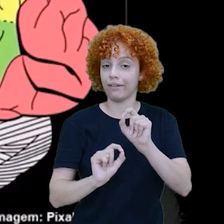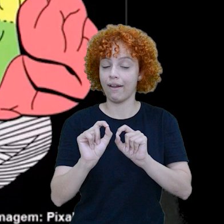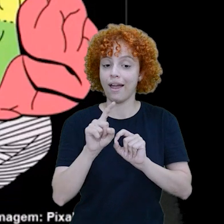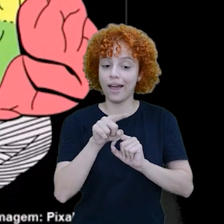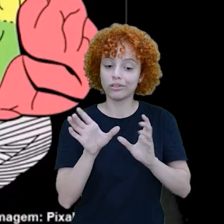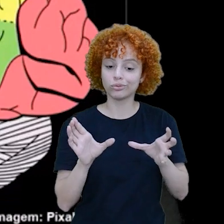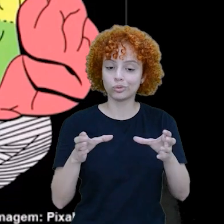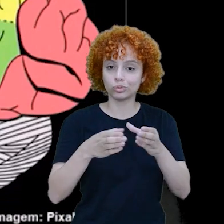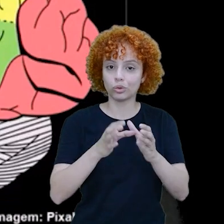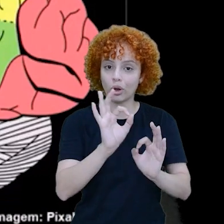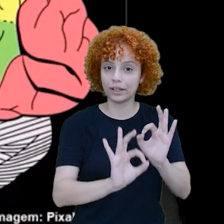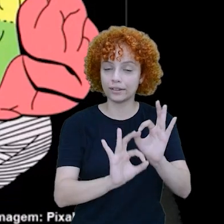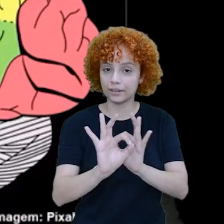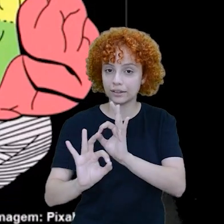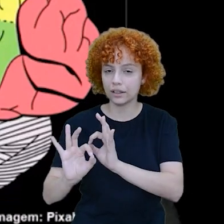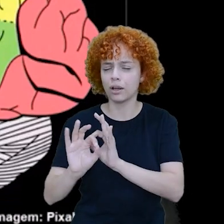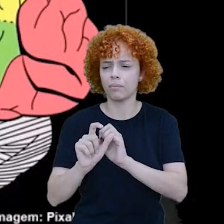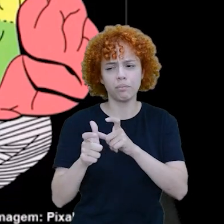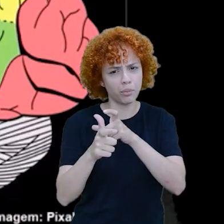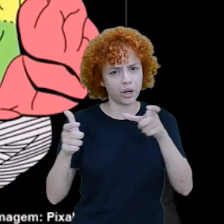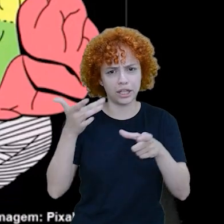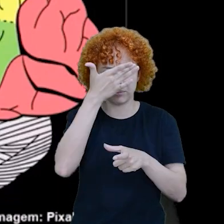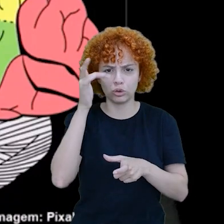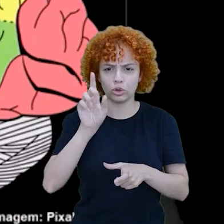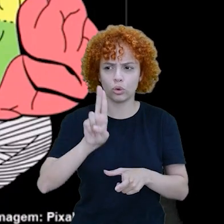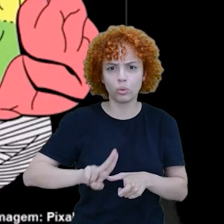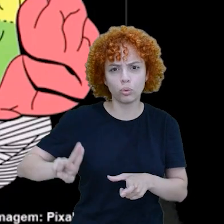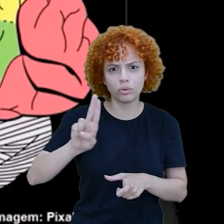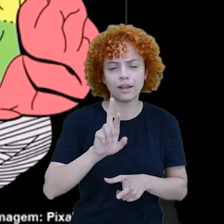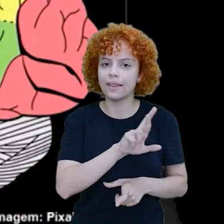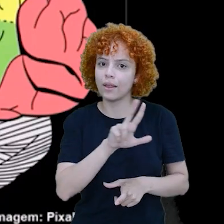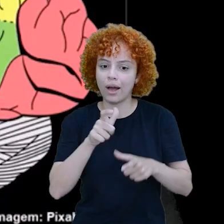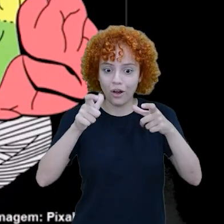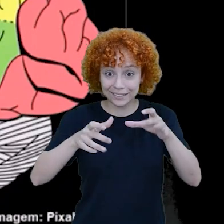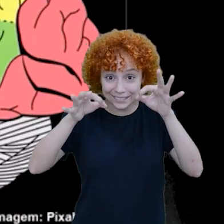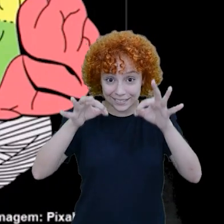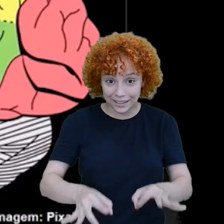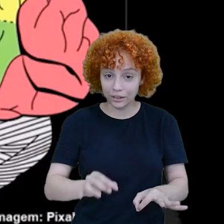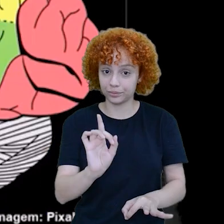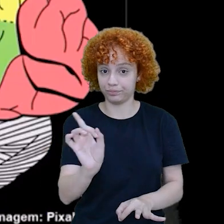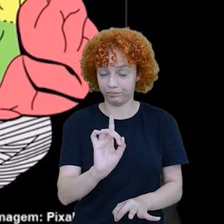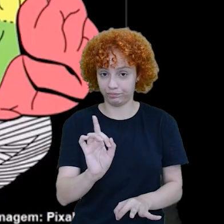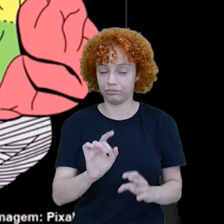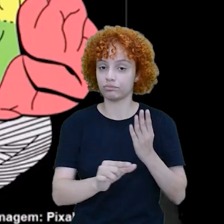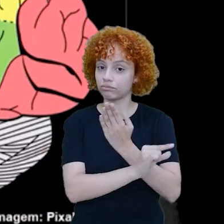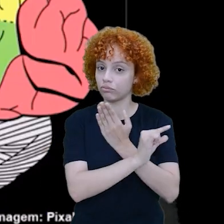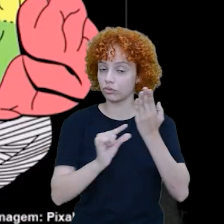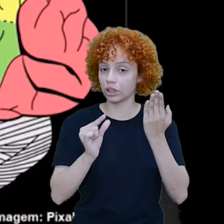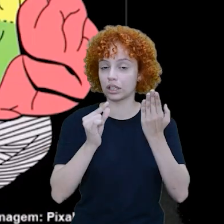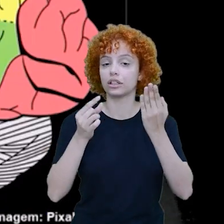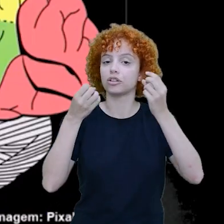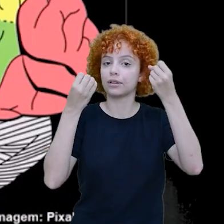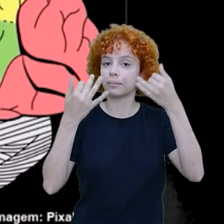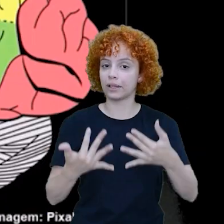importante dizer que essa classificação anatômica, que é muito usada, não nos dá localizações precisas, conforme